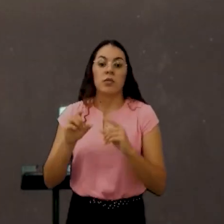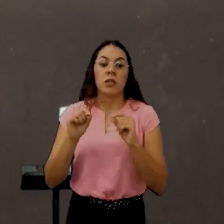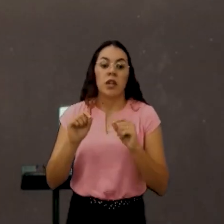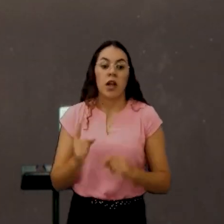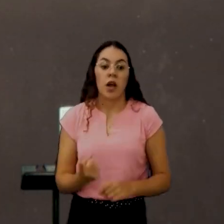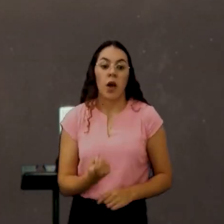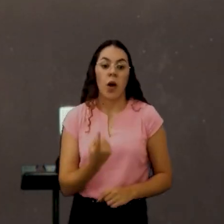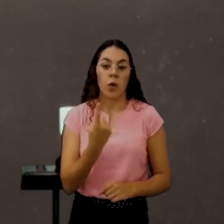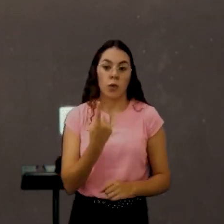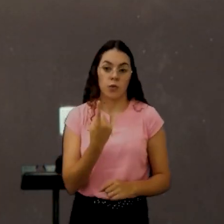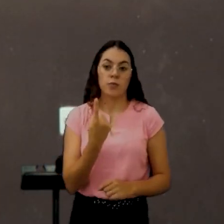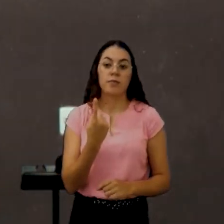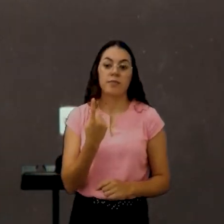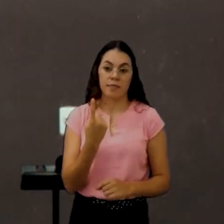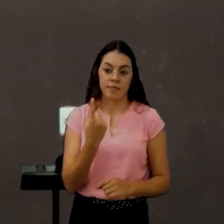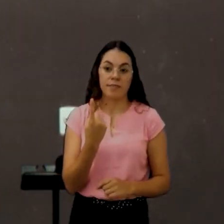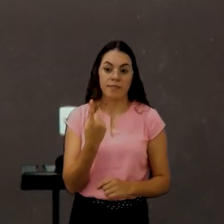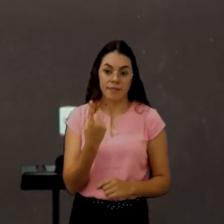um.